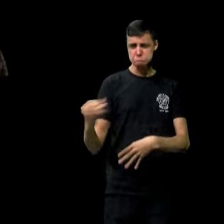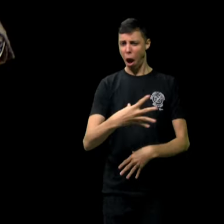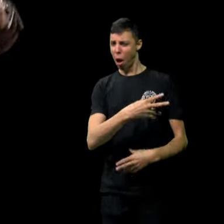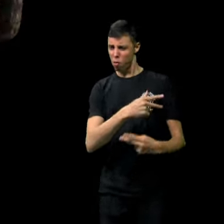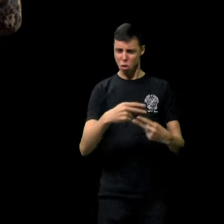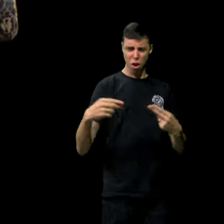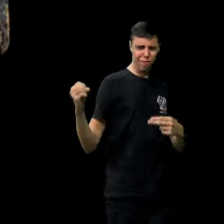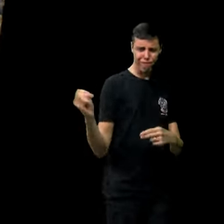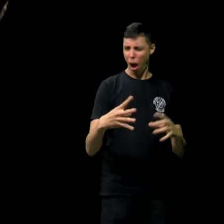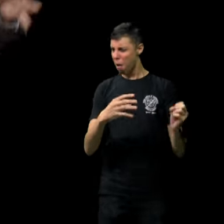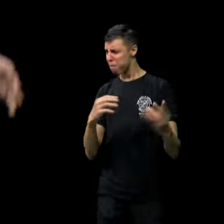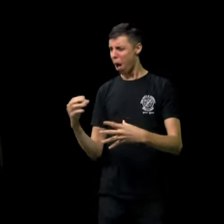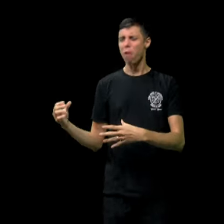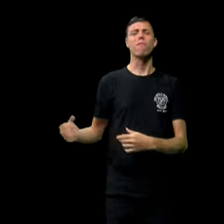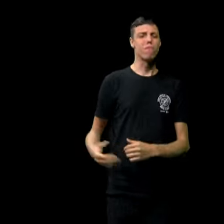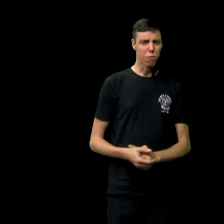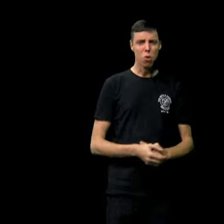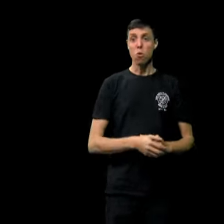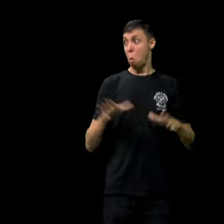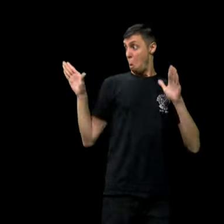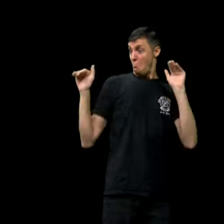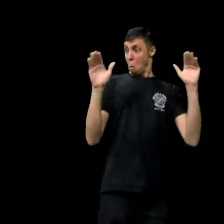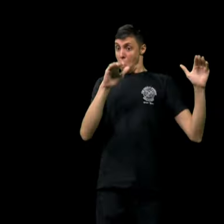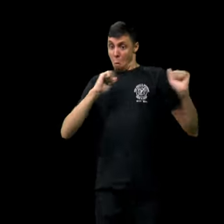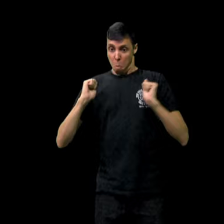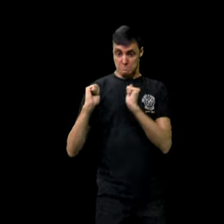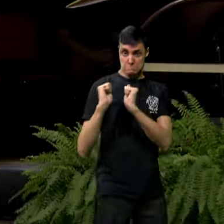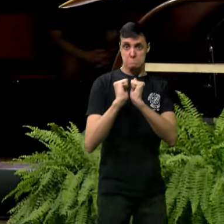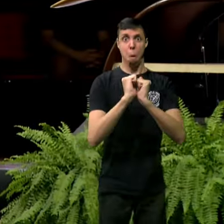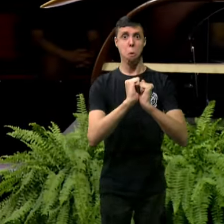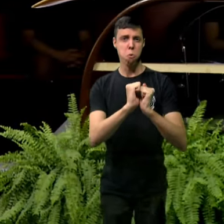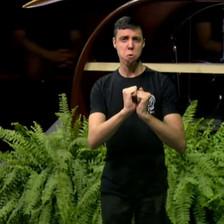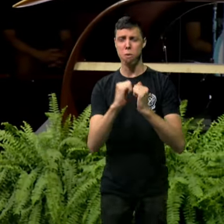por ela diante de milhares de anjos.